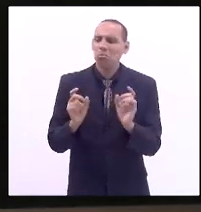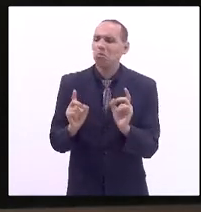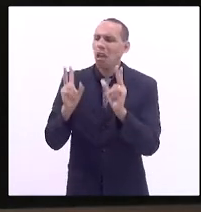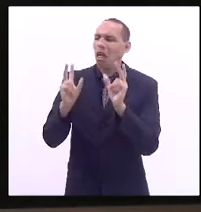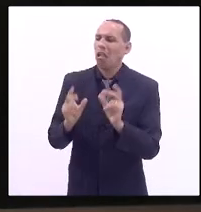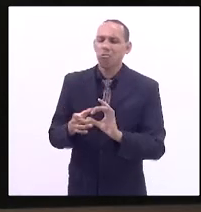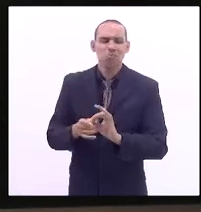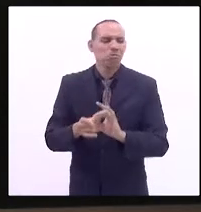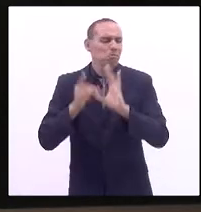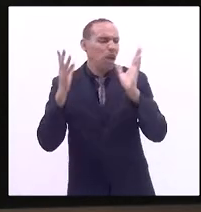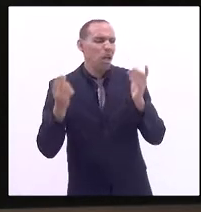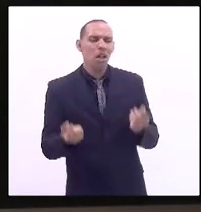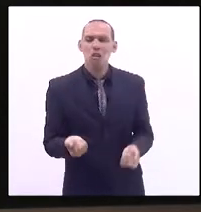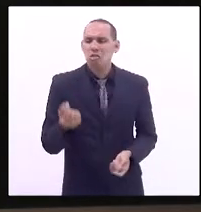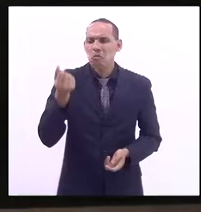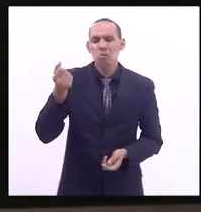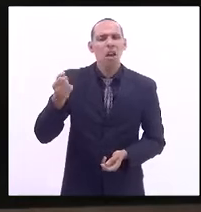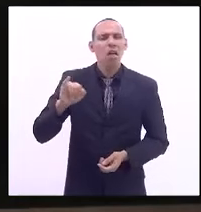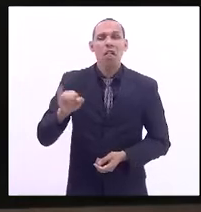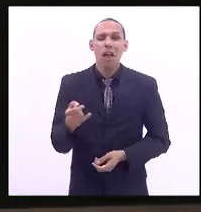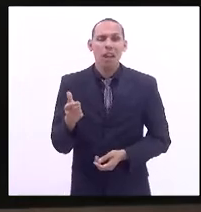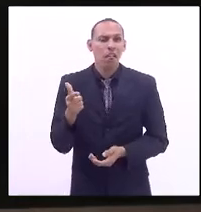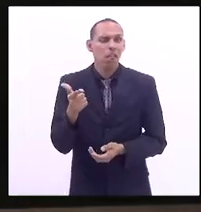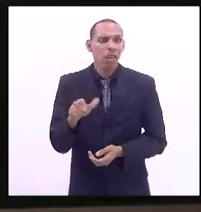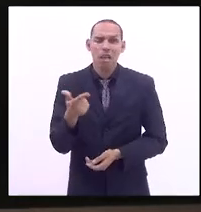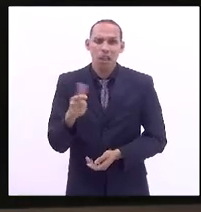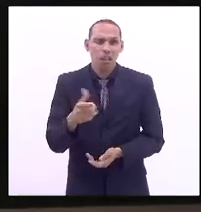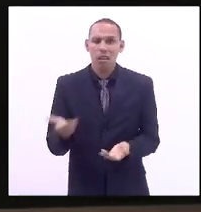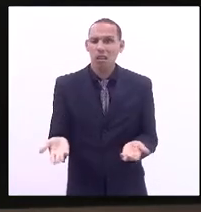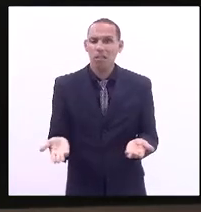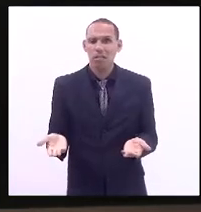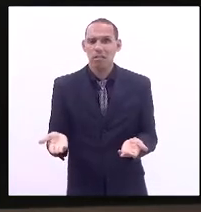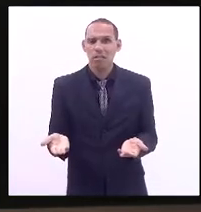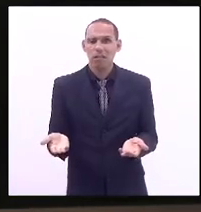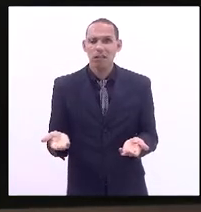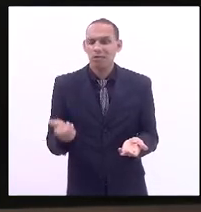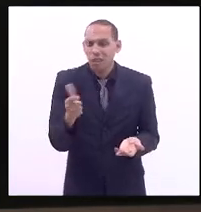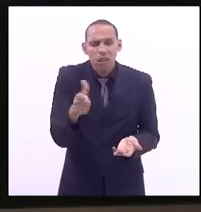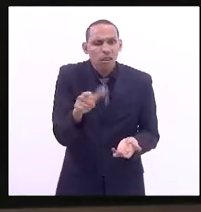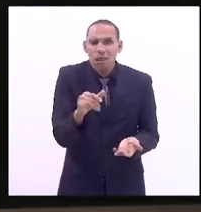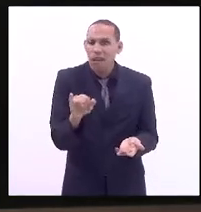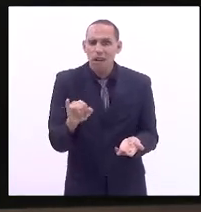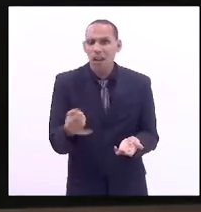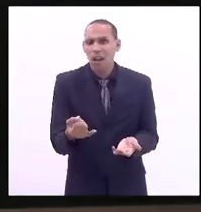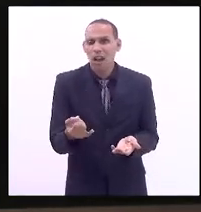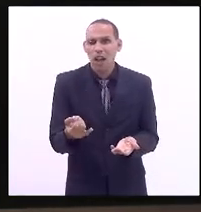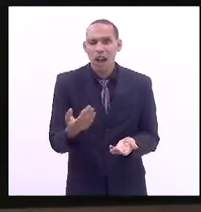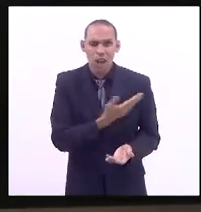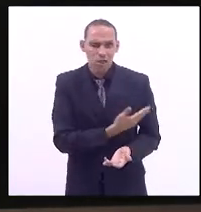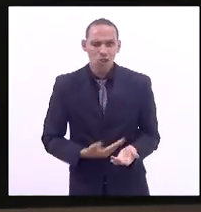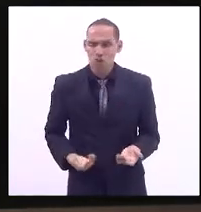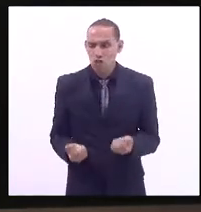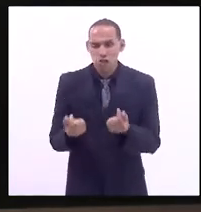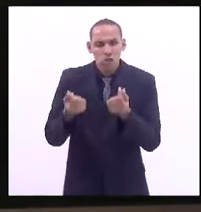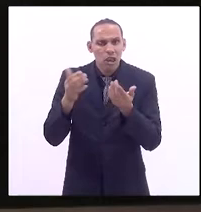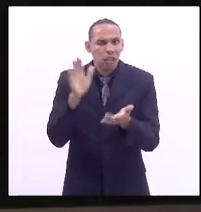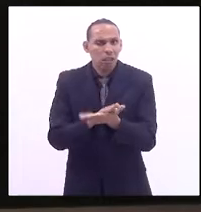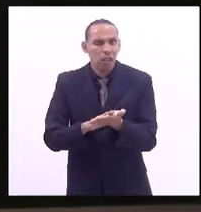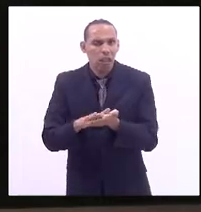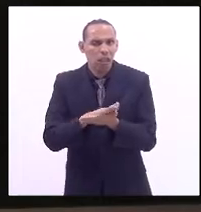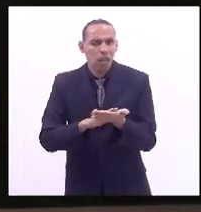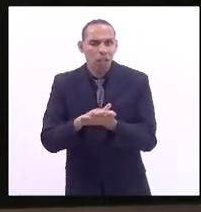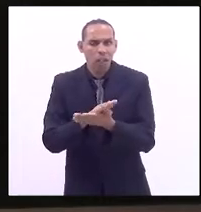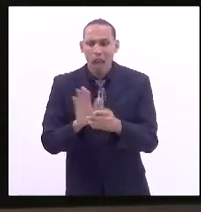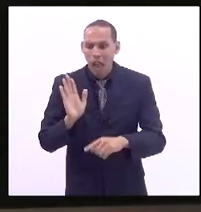públicos a preços desvantajosos ou seja não tem nenhuma vantagem para o erário público não há vantagem